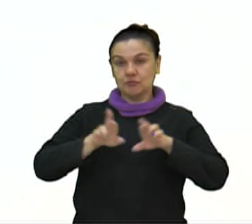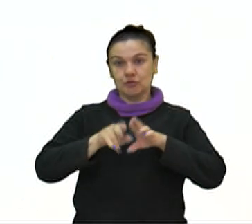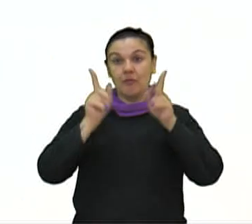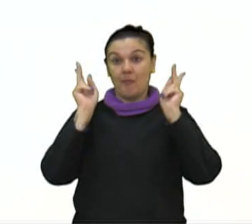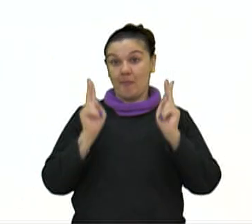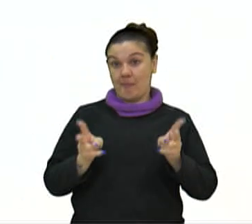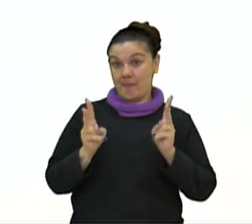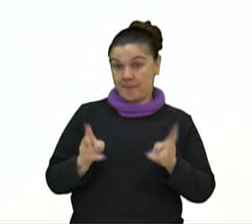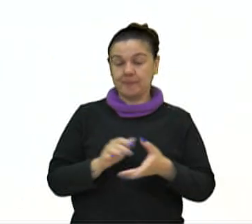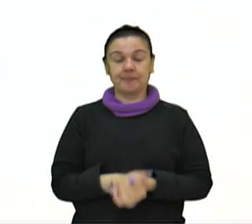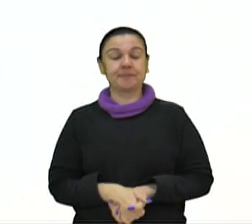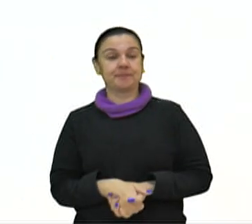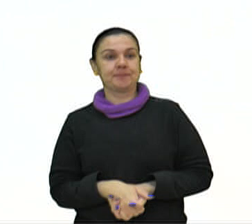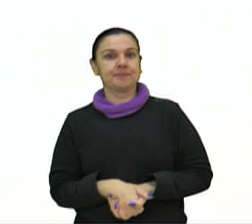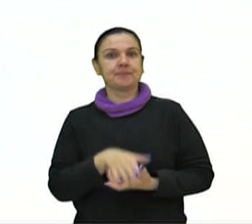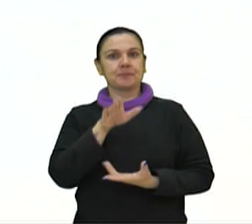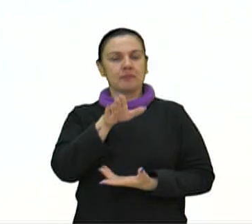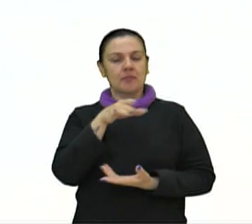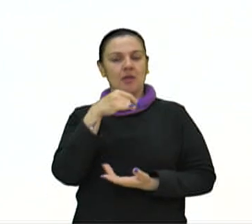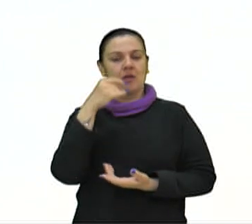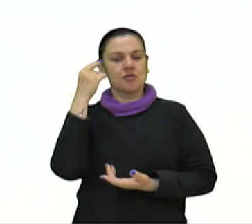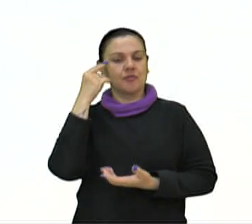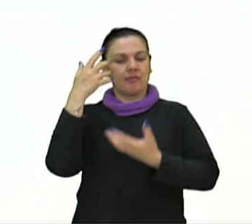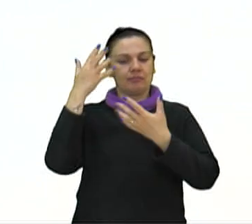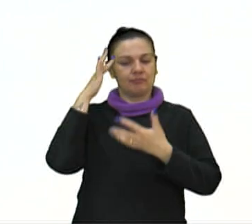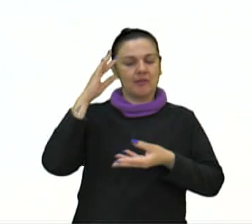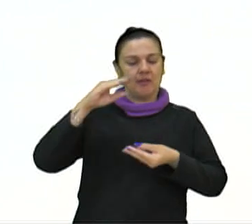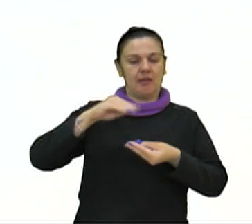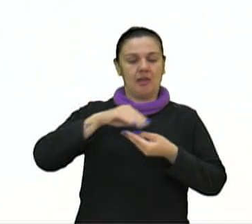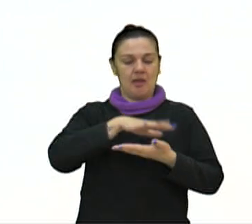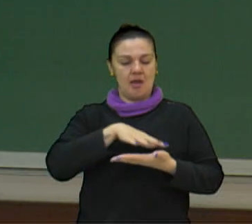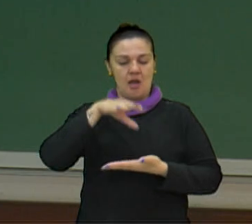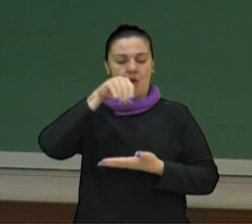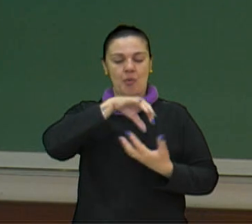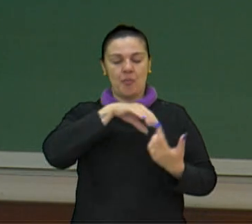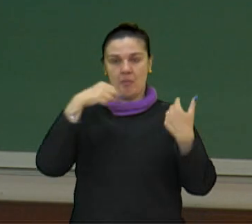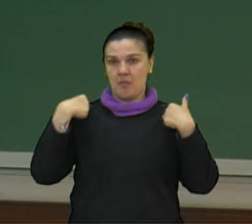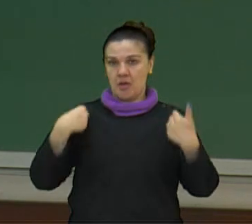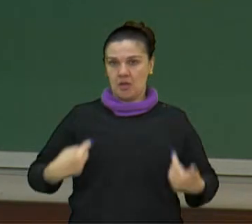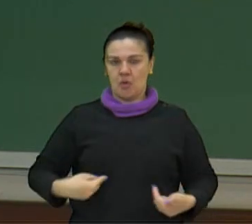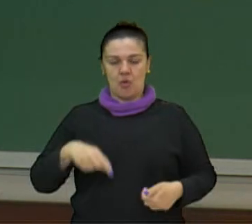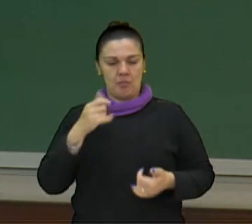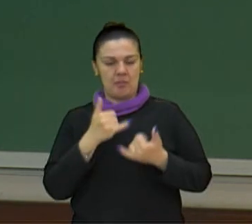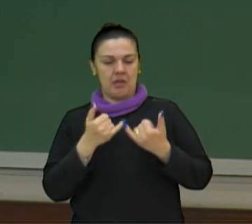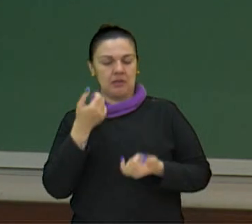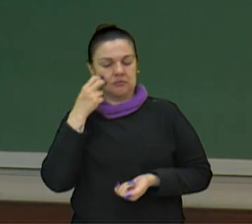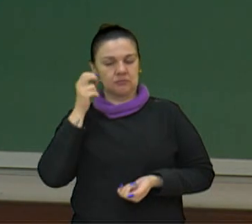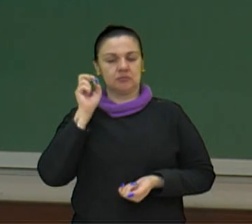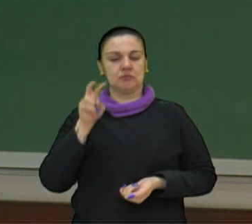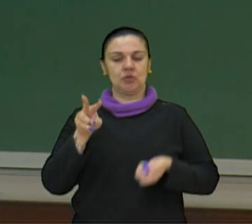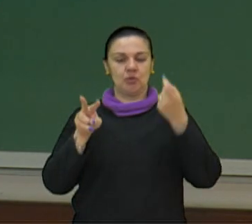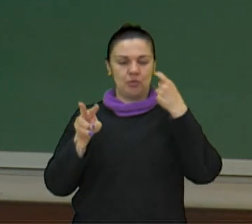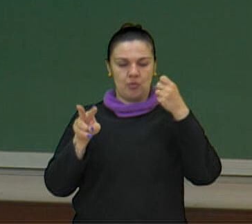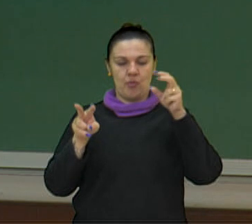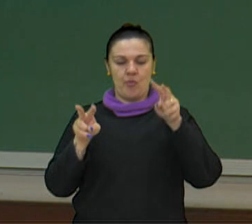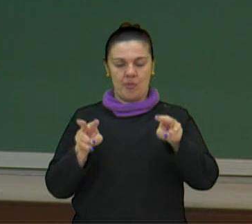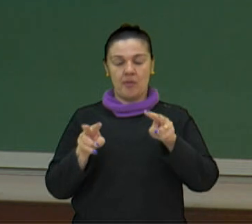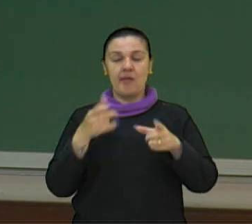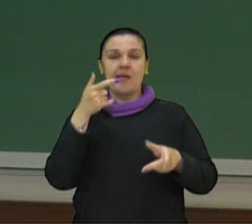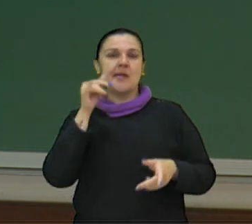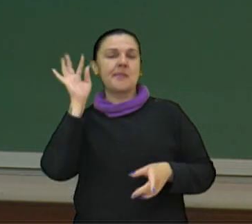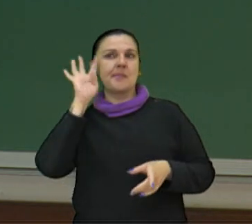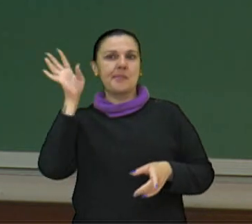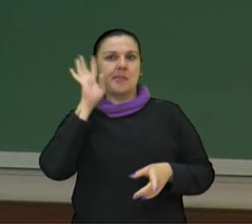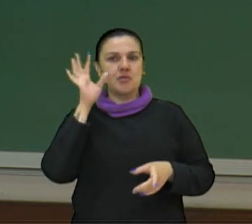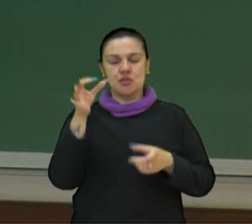mesma coisa. Então, ao considerar a alma e o corpo, é como se a gente estivesse olhando as duas faces de uma